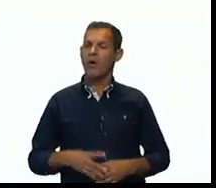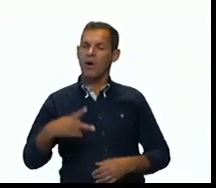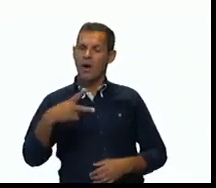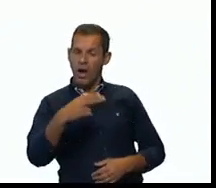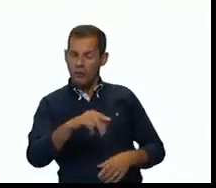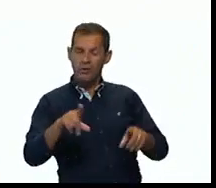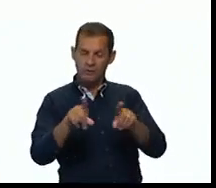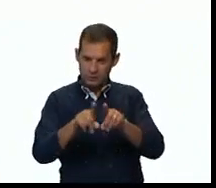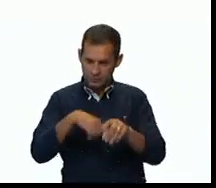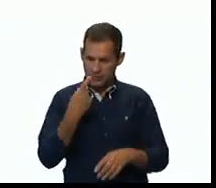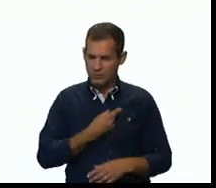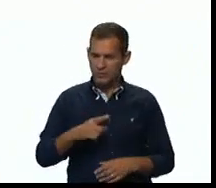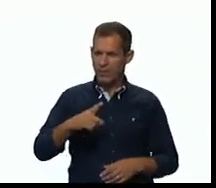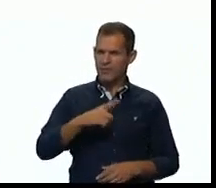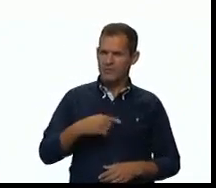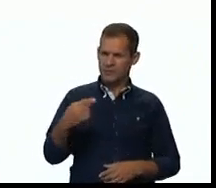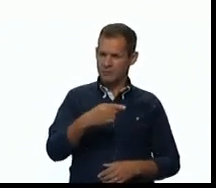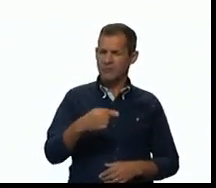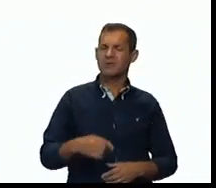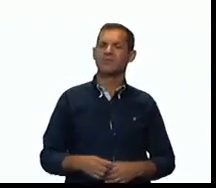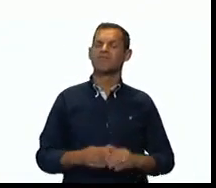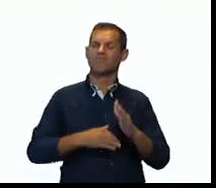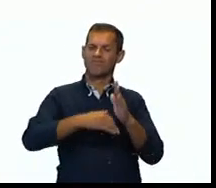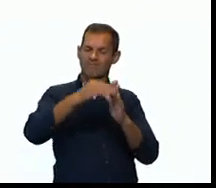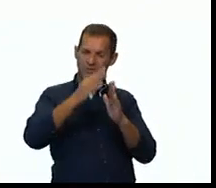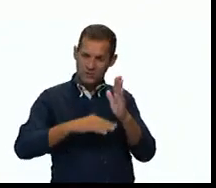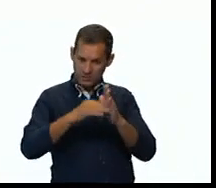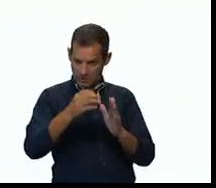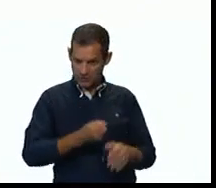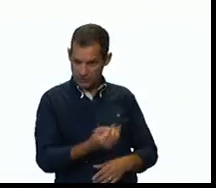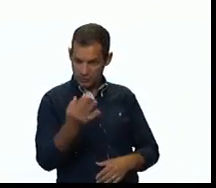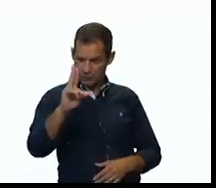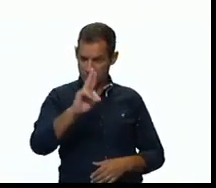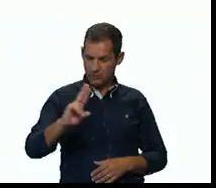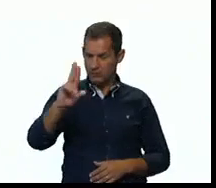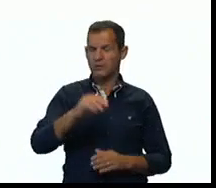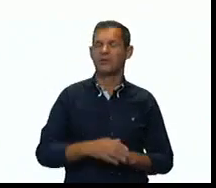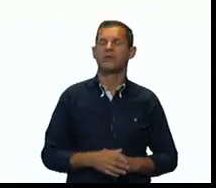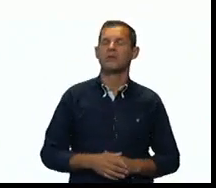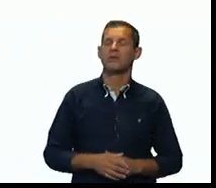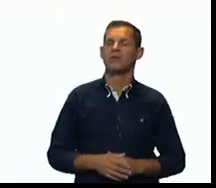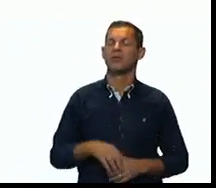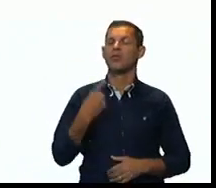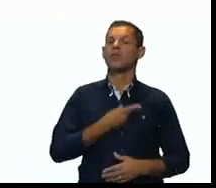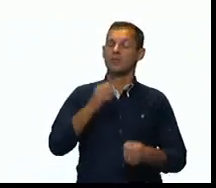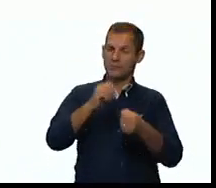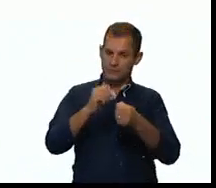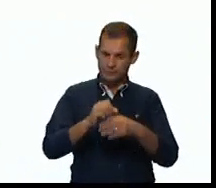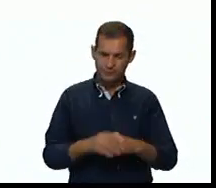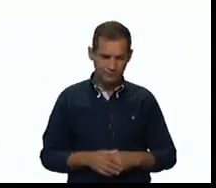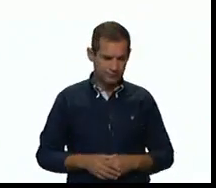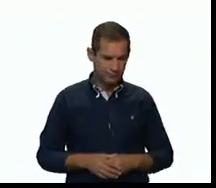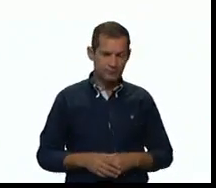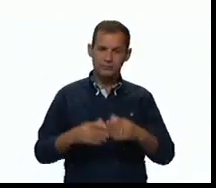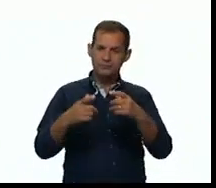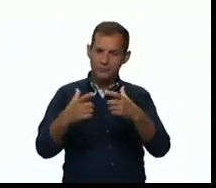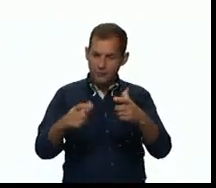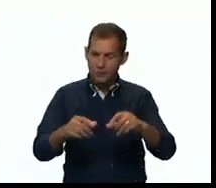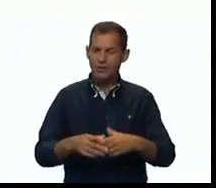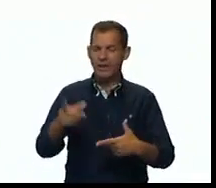E, consequentemente, nós vamos ter uma redução também na quantidade de tinta. Como que a gente faz isso? A